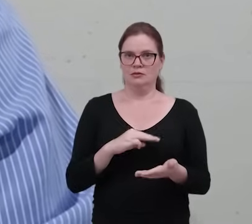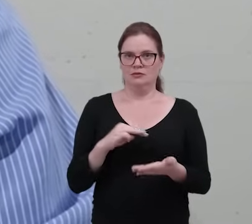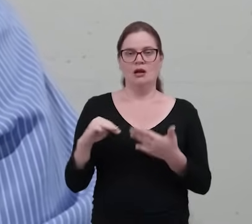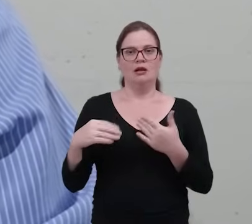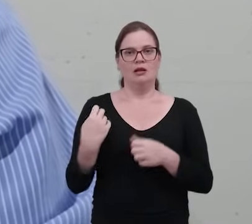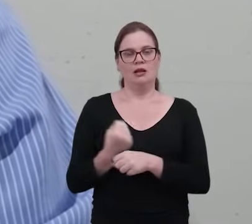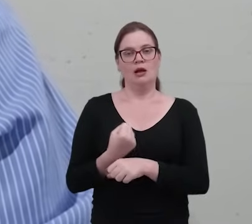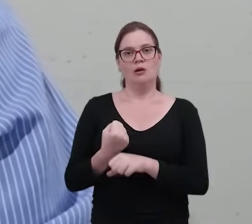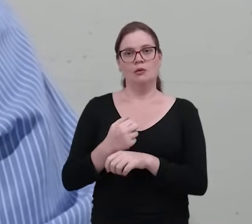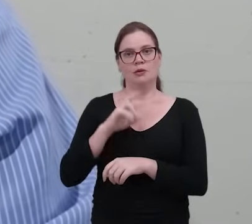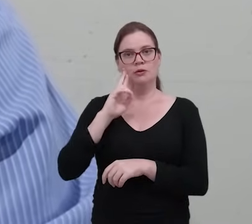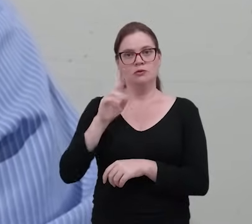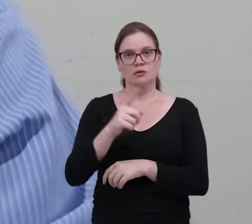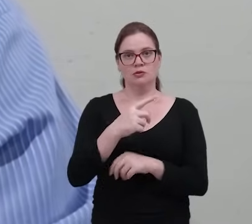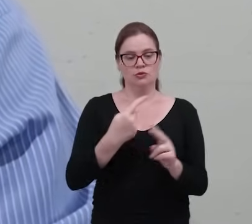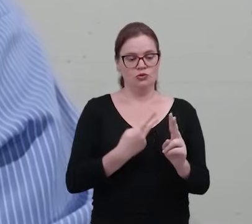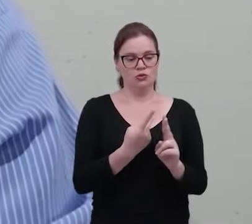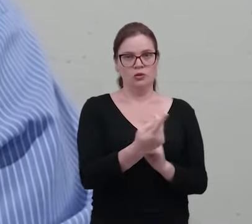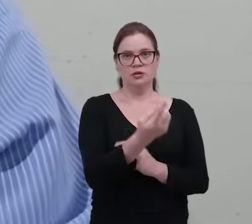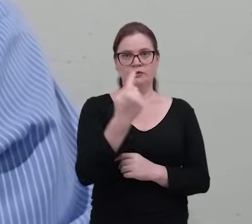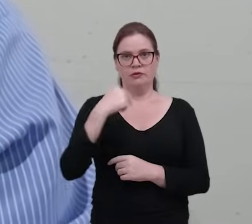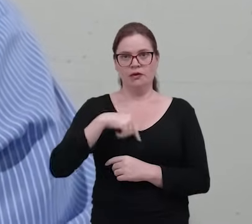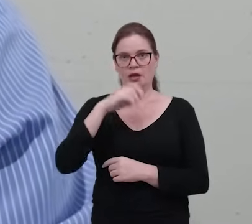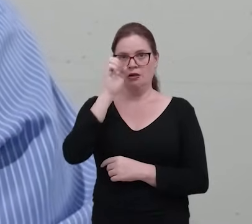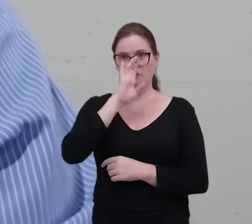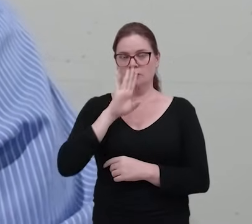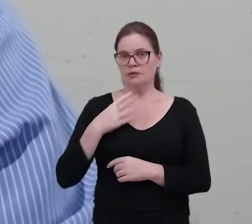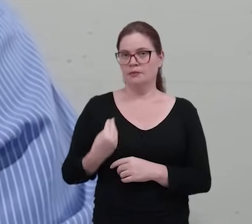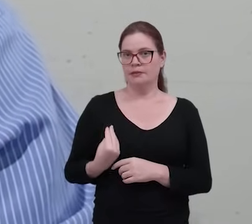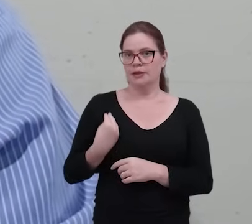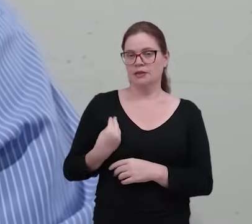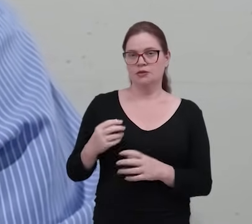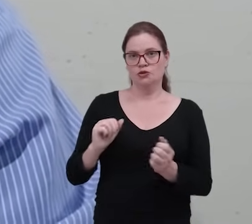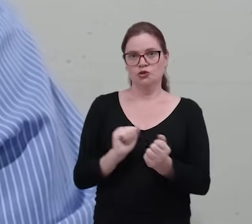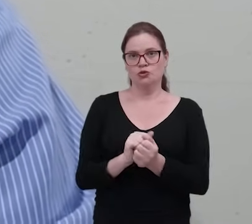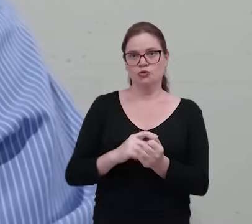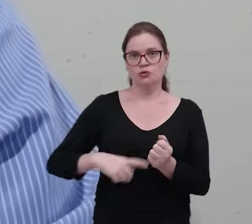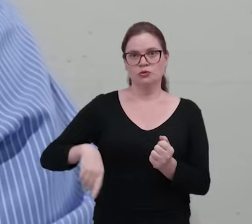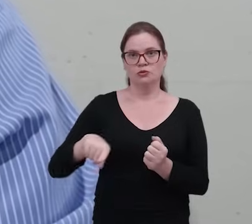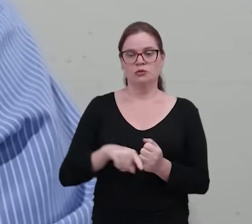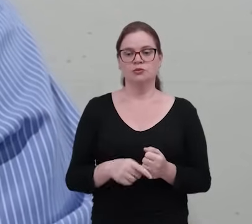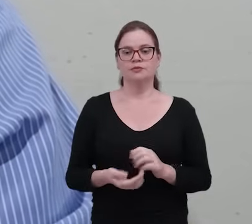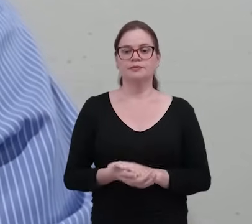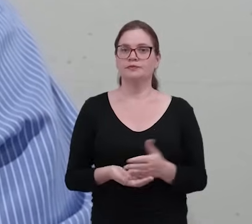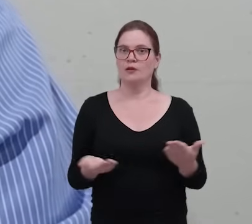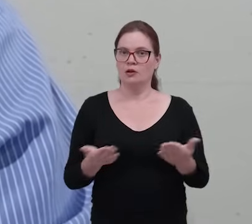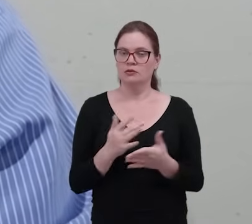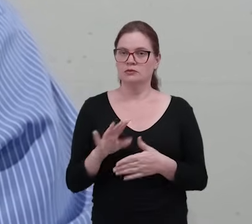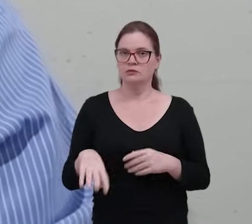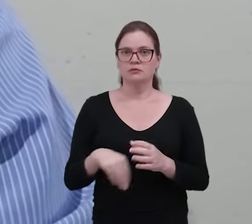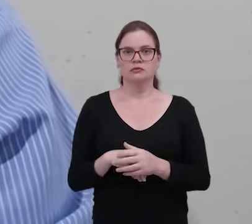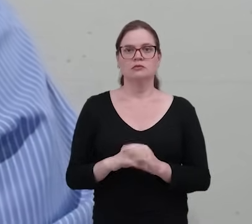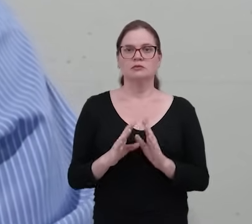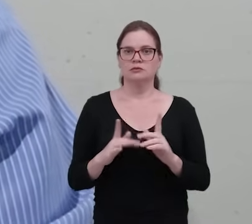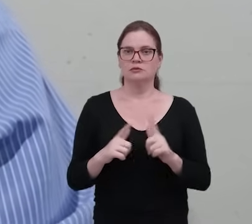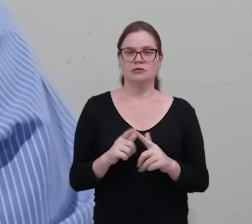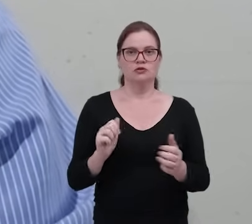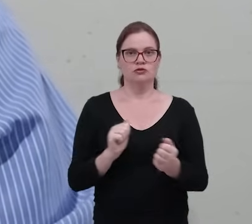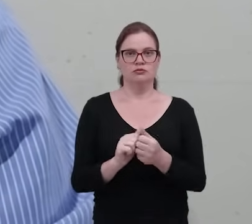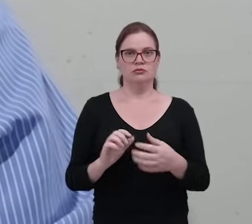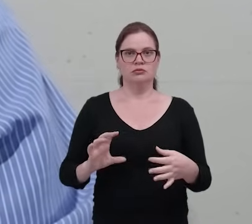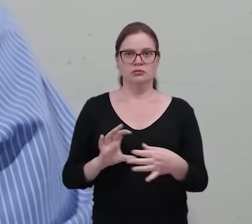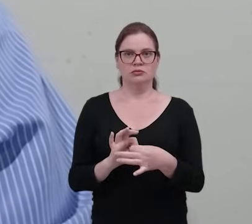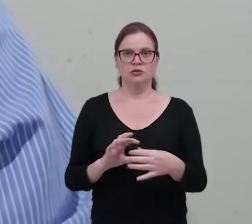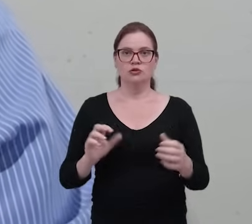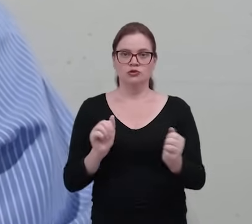obra e que vieram ao Brasil, estiveram aqui conosco e agora hoje fazem parte da nossa